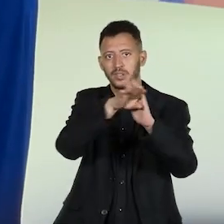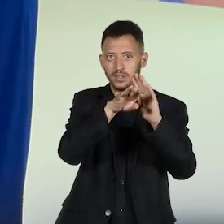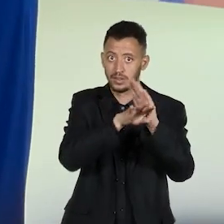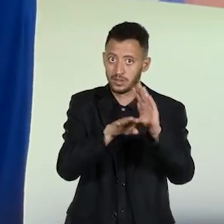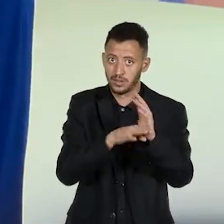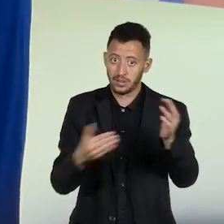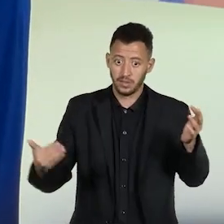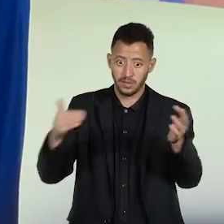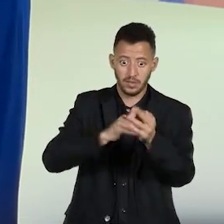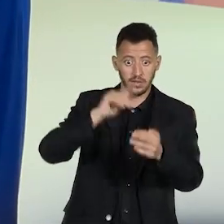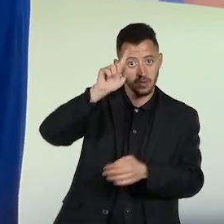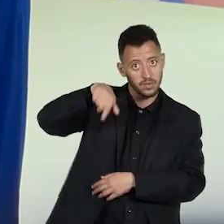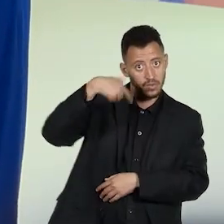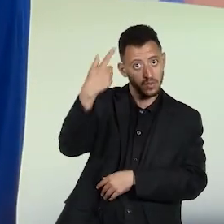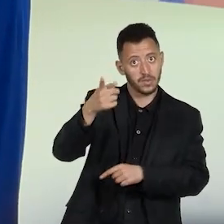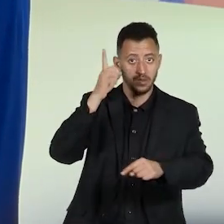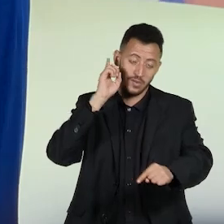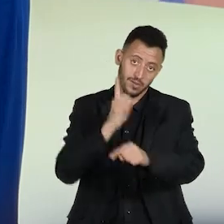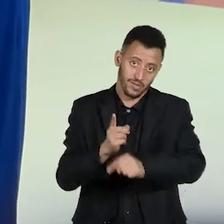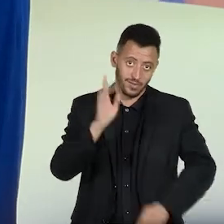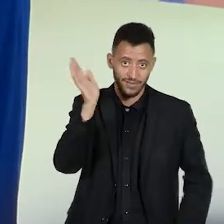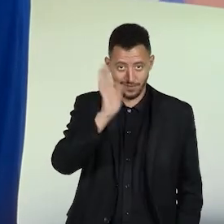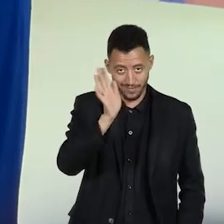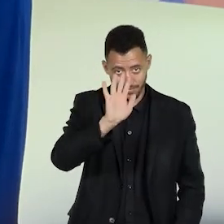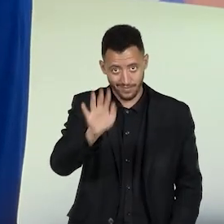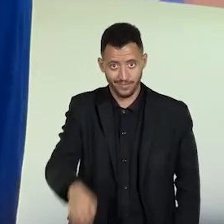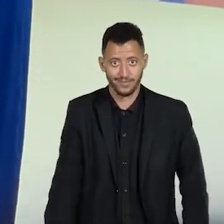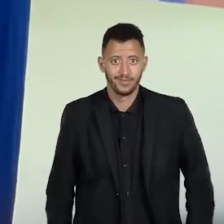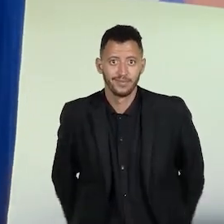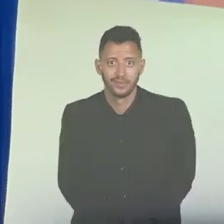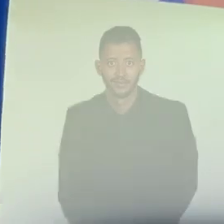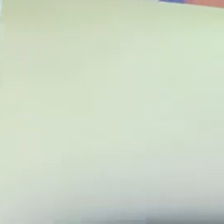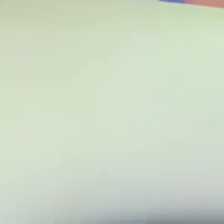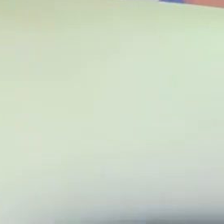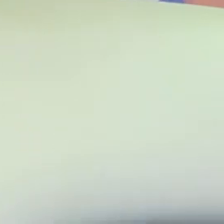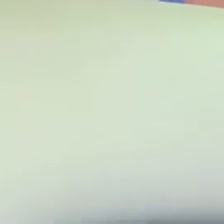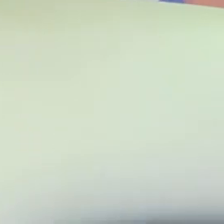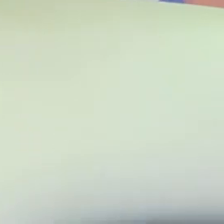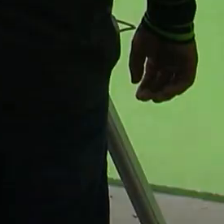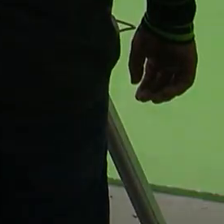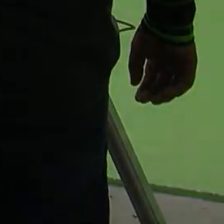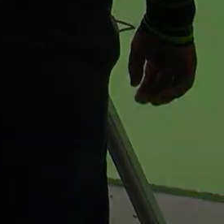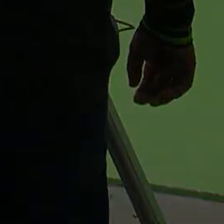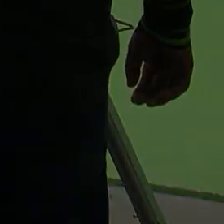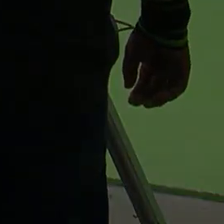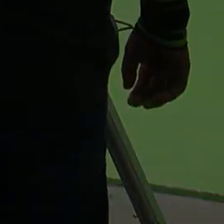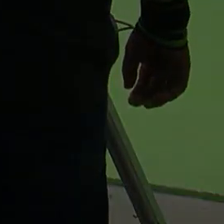e revejam outros programas. Até o nosso próximo encontro. Tchau! Tchau, tchau!